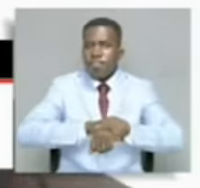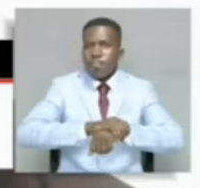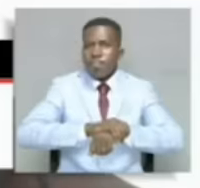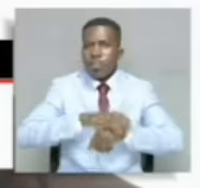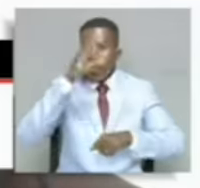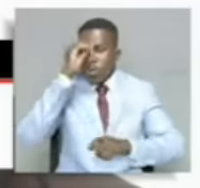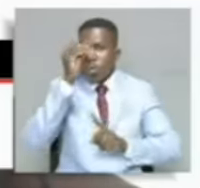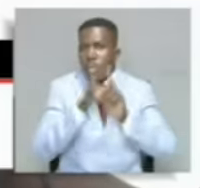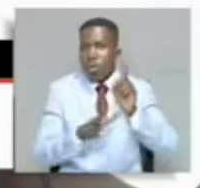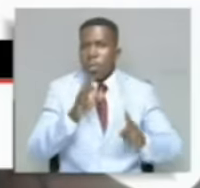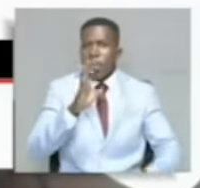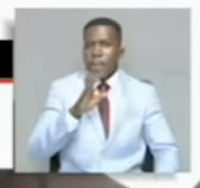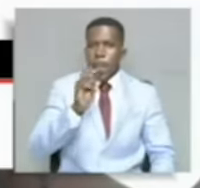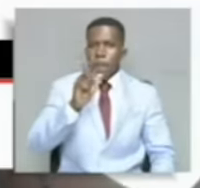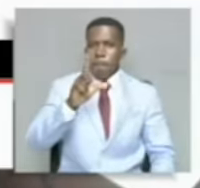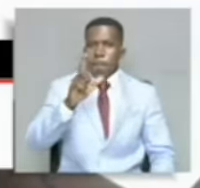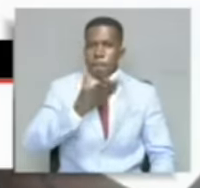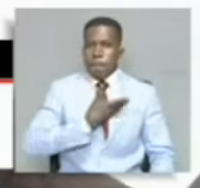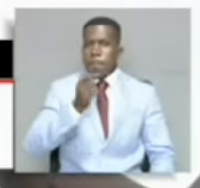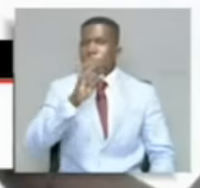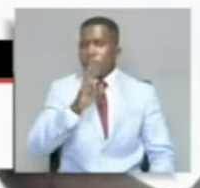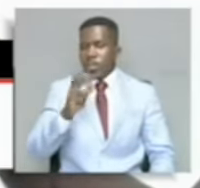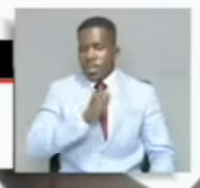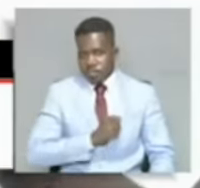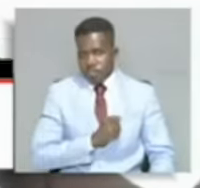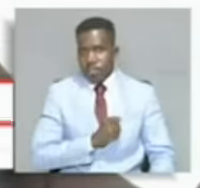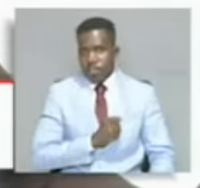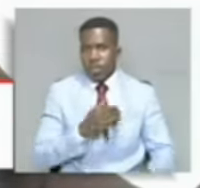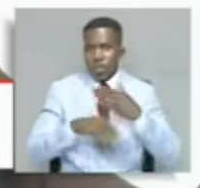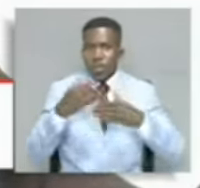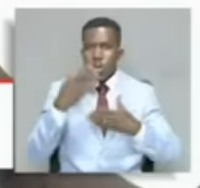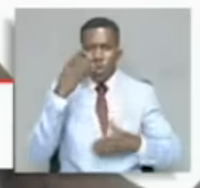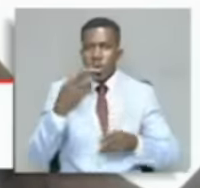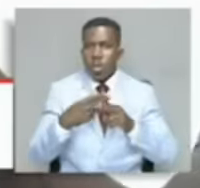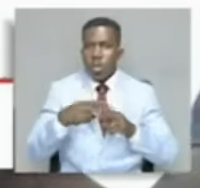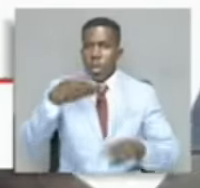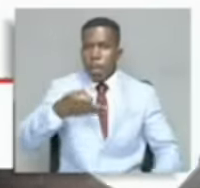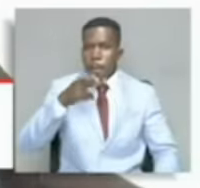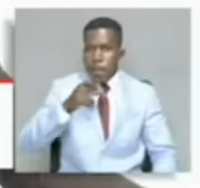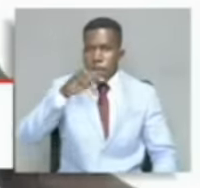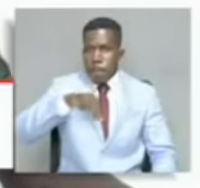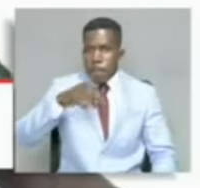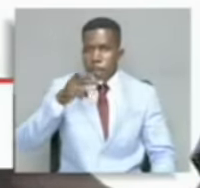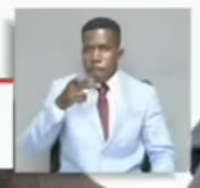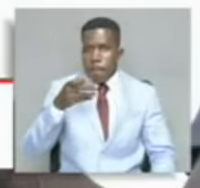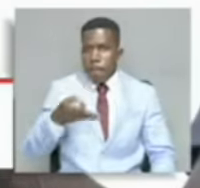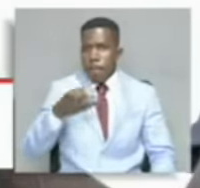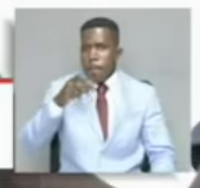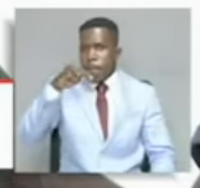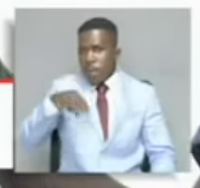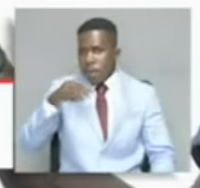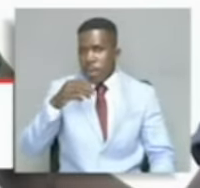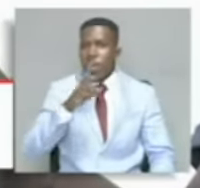do cidadão Helder Ricardo Gala de Carvalho, também conhecido por Pambala ou Pampam, de 23 anos